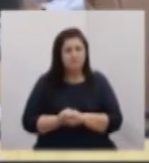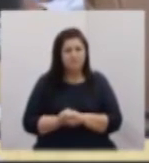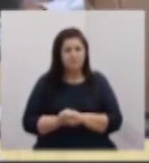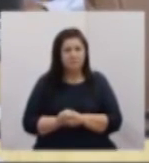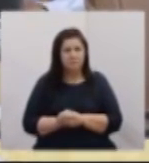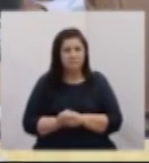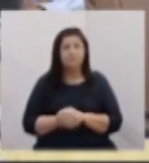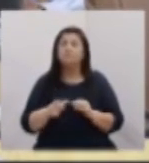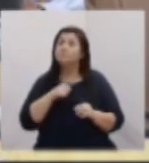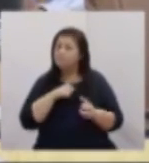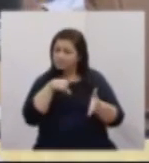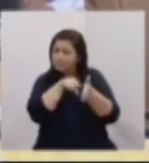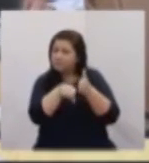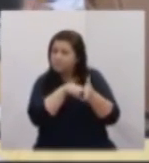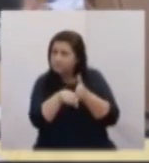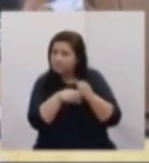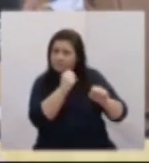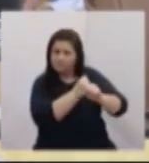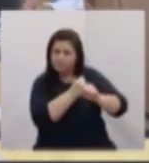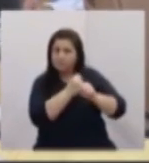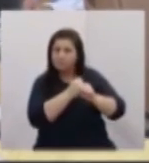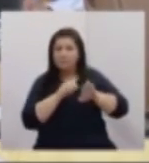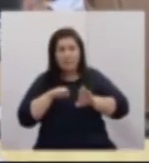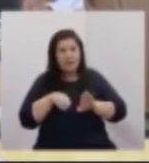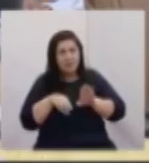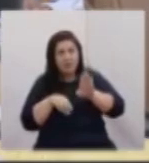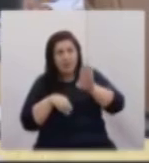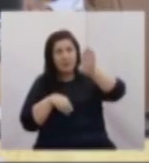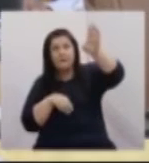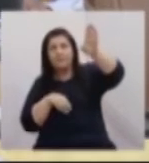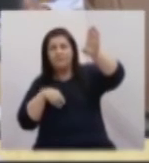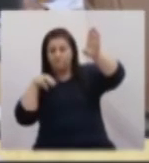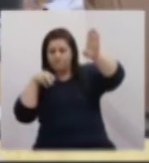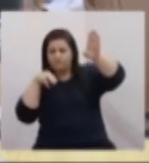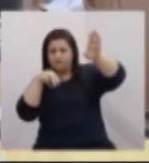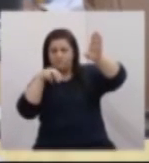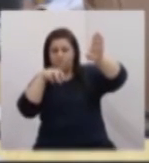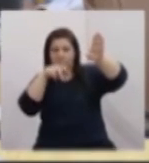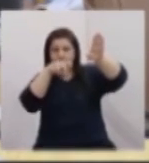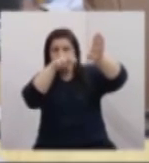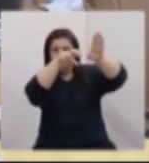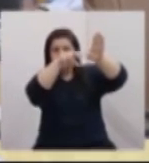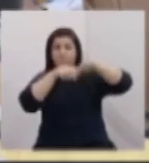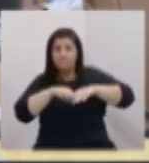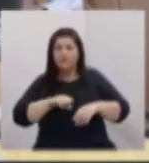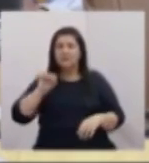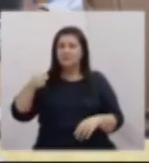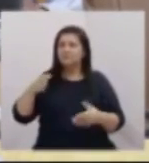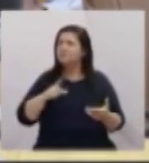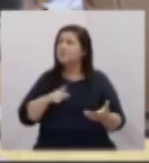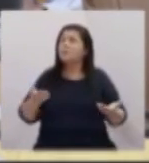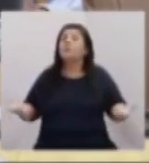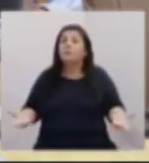Existem estudos para a construção de uma rampa de acesso para pedestres naquele local? Em caso positivo,